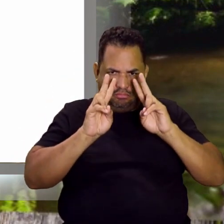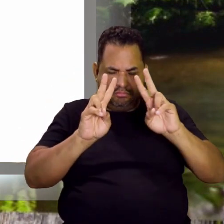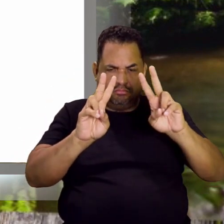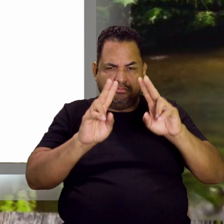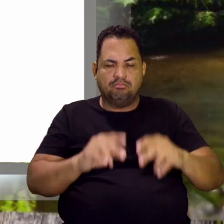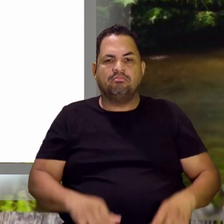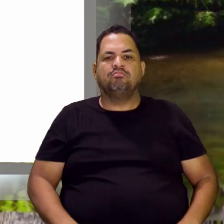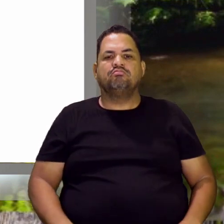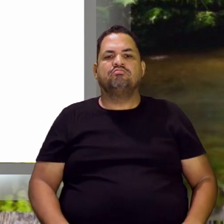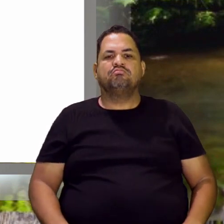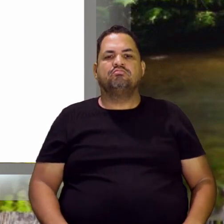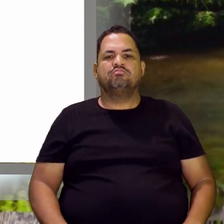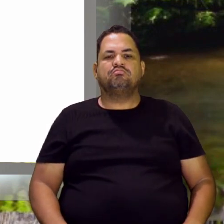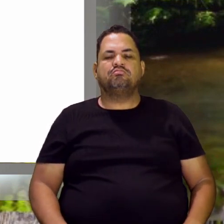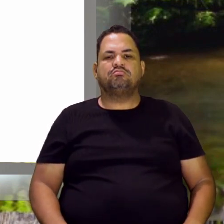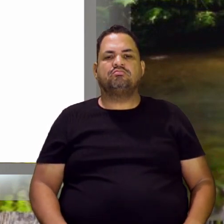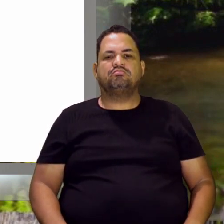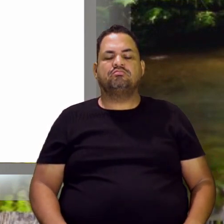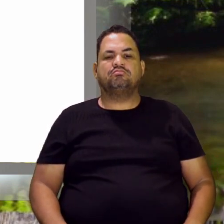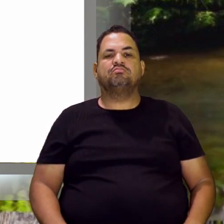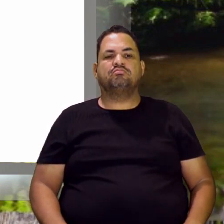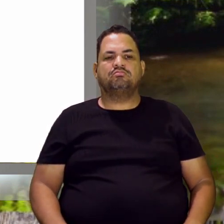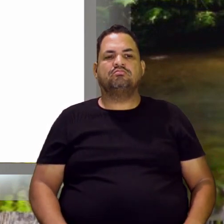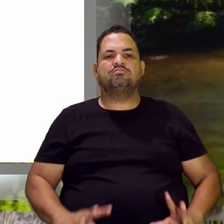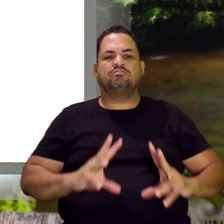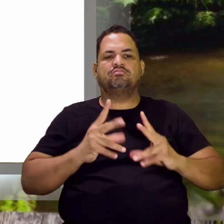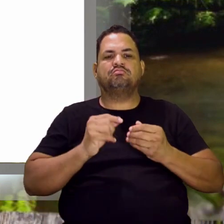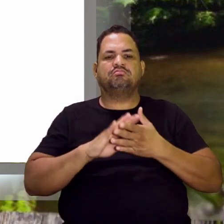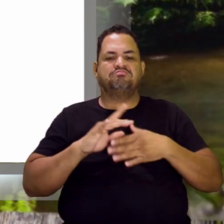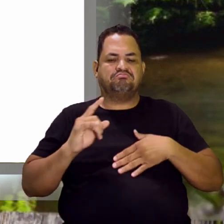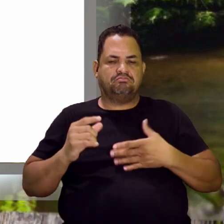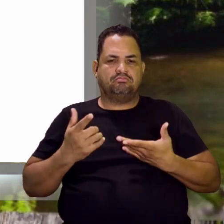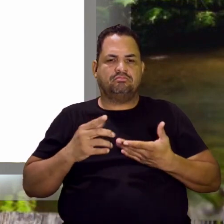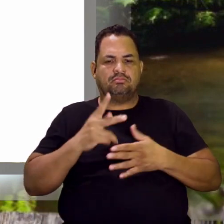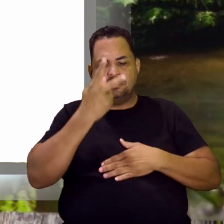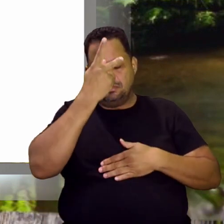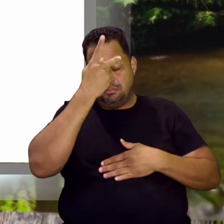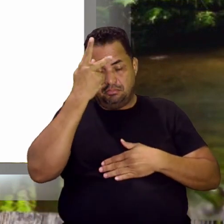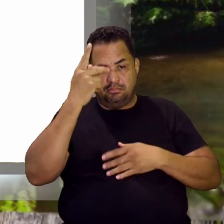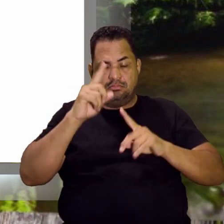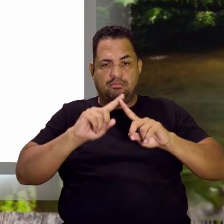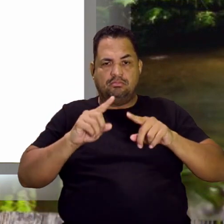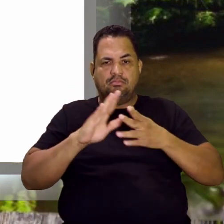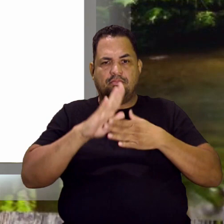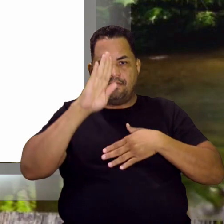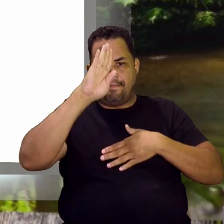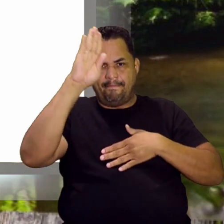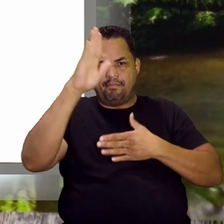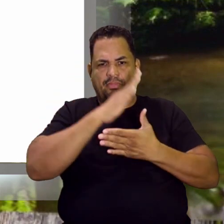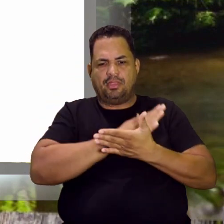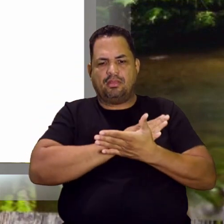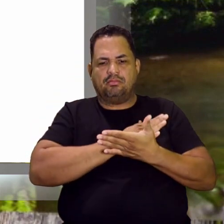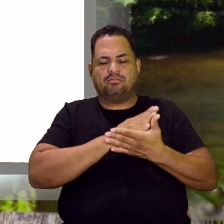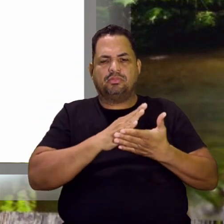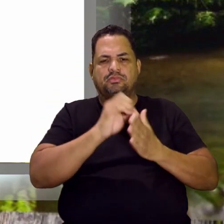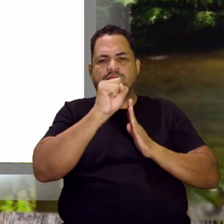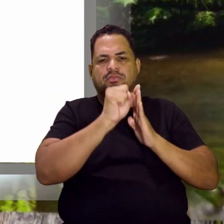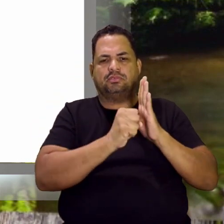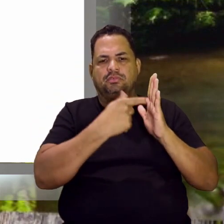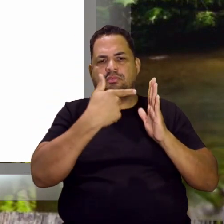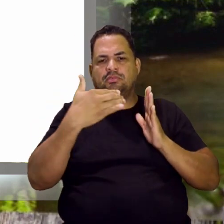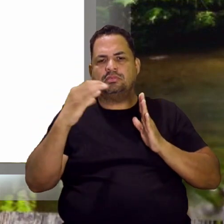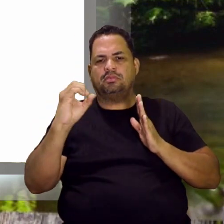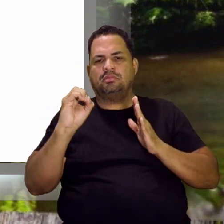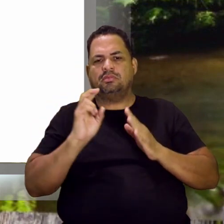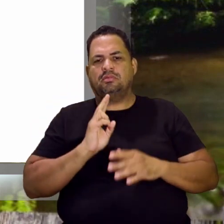mostrando algo com mais contundência. Mas mesmo com toda a evolução, as pessoas sempre, principalmente no início do século XX, né, as